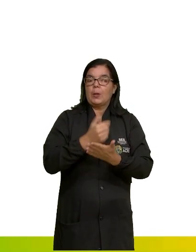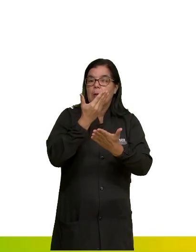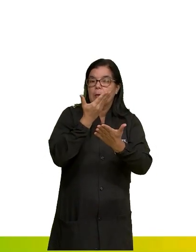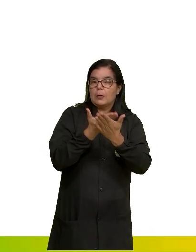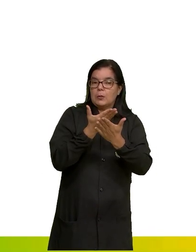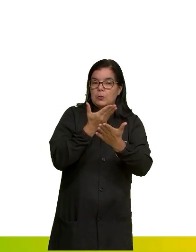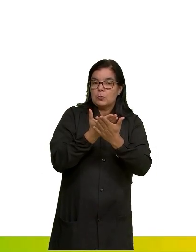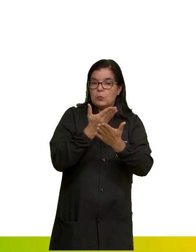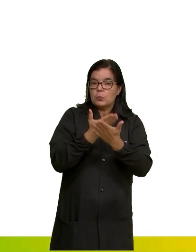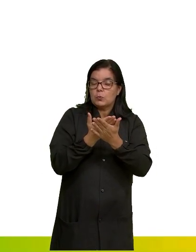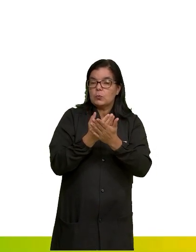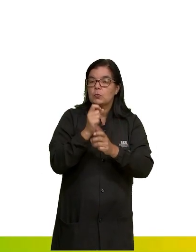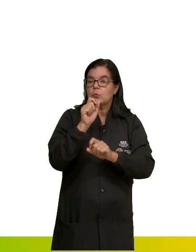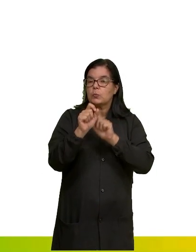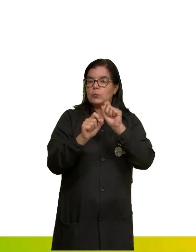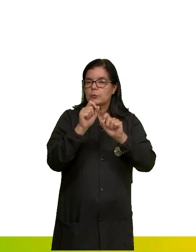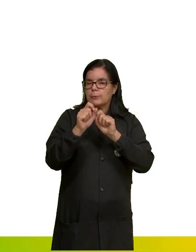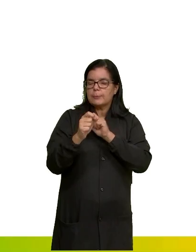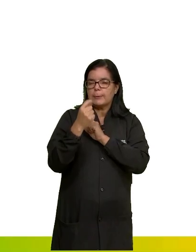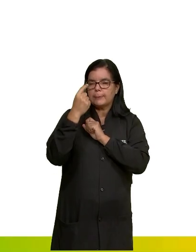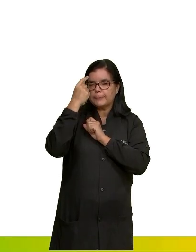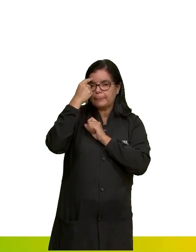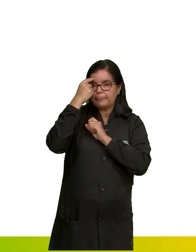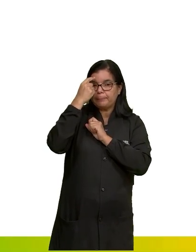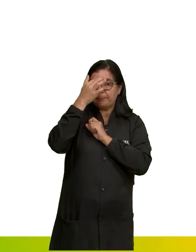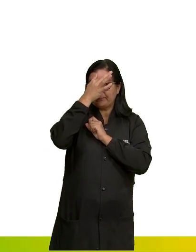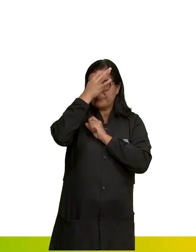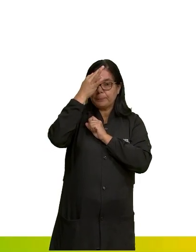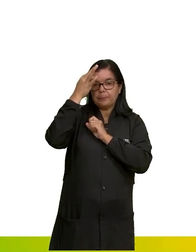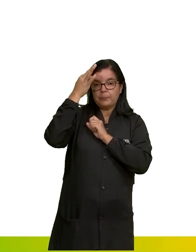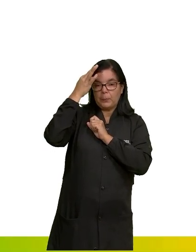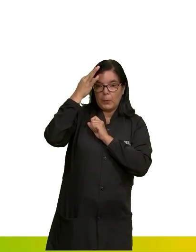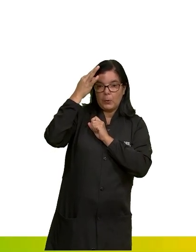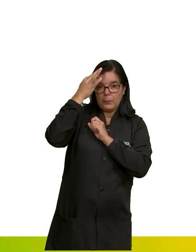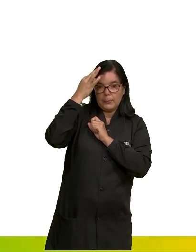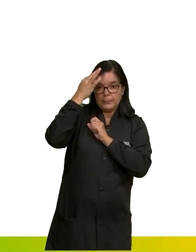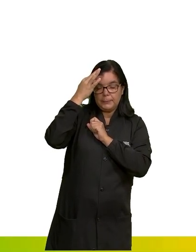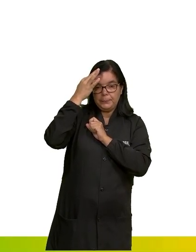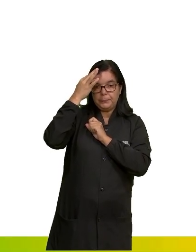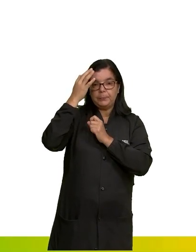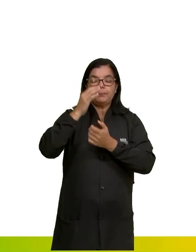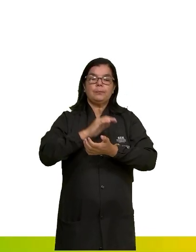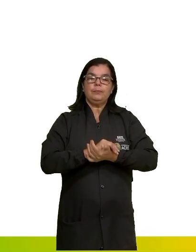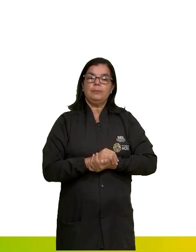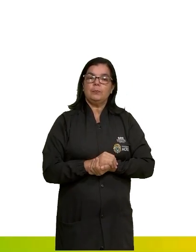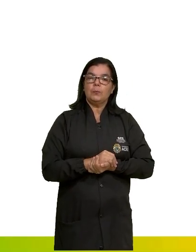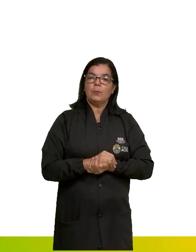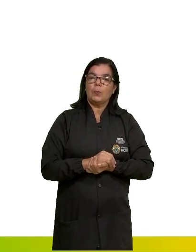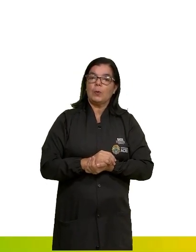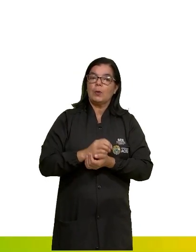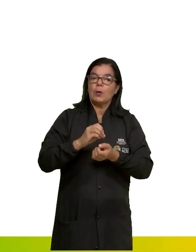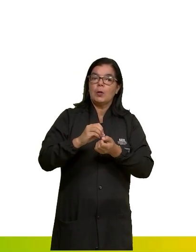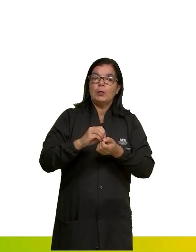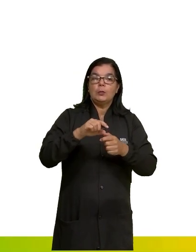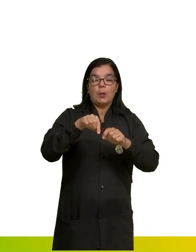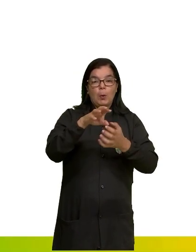abordagens constam o seguinte: a cosmologia pode ser estudada sob a perspectiva da